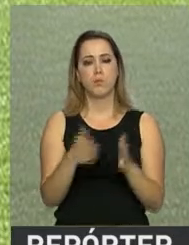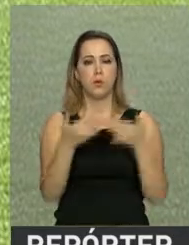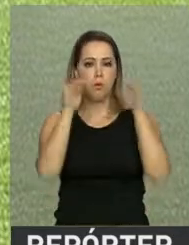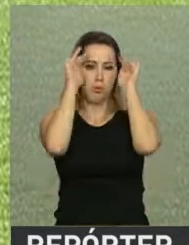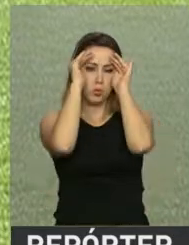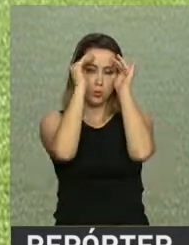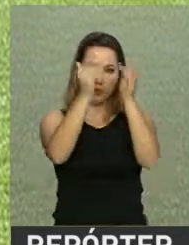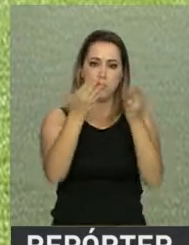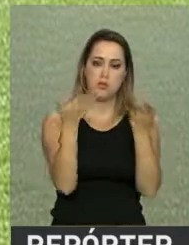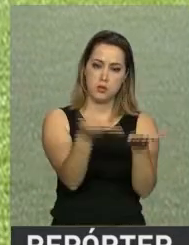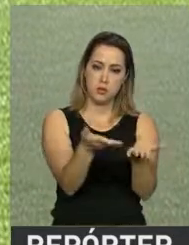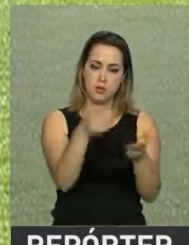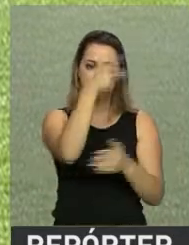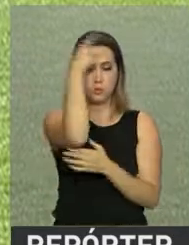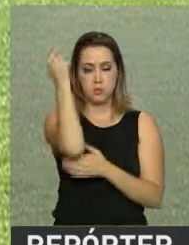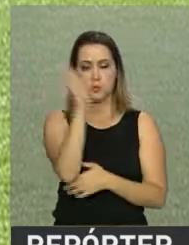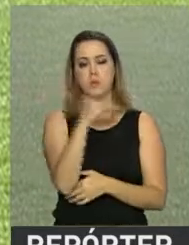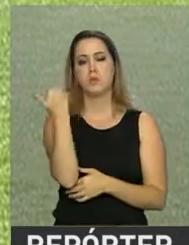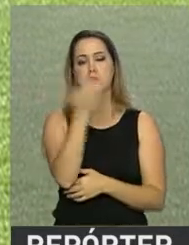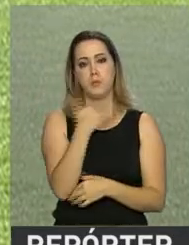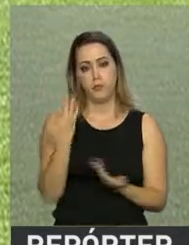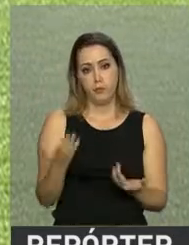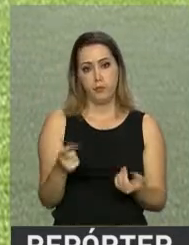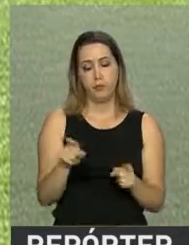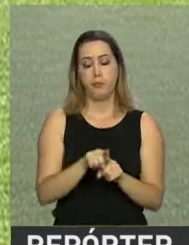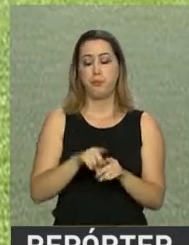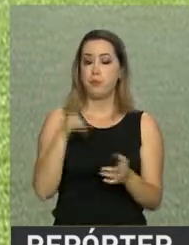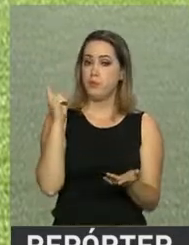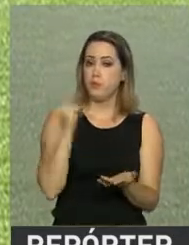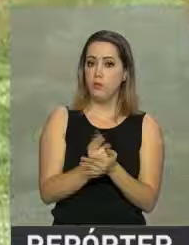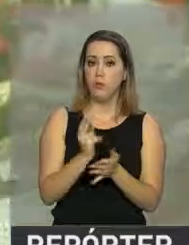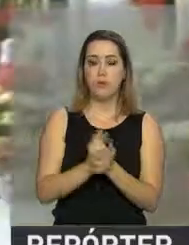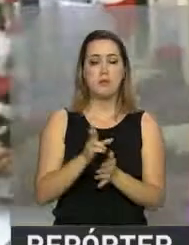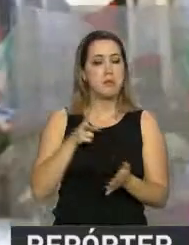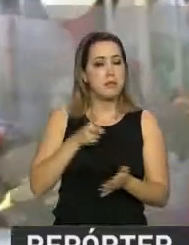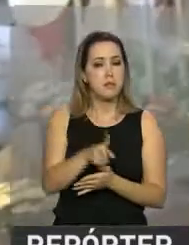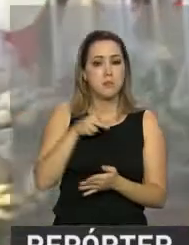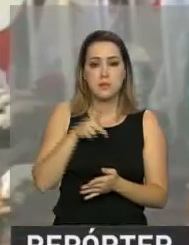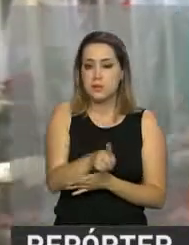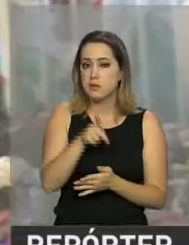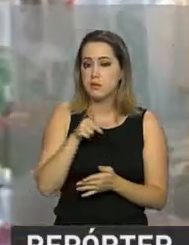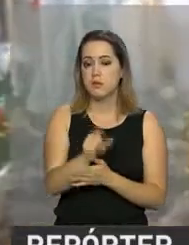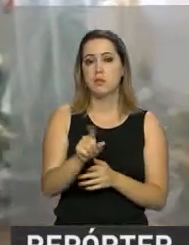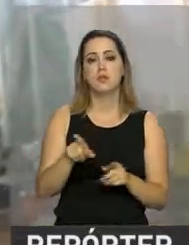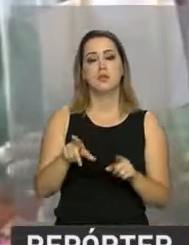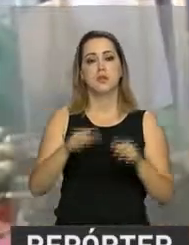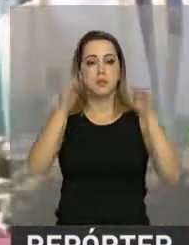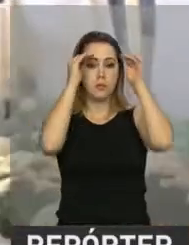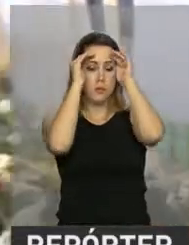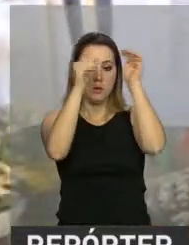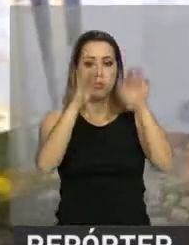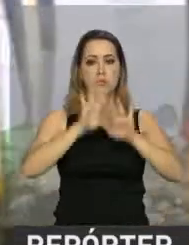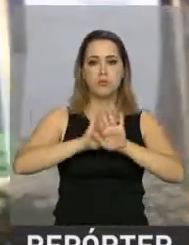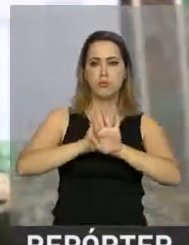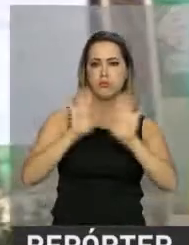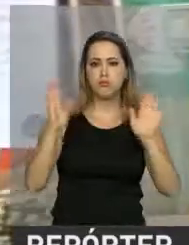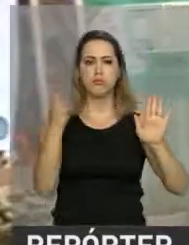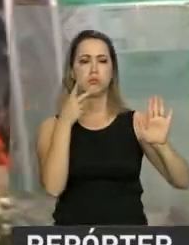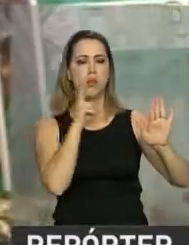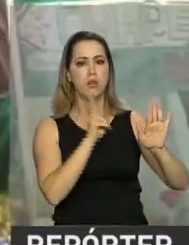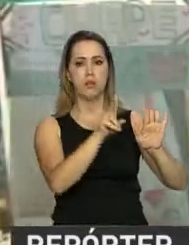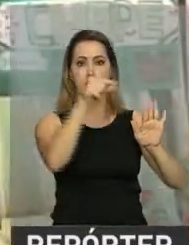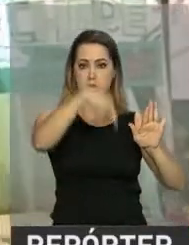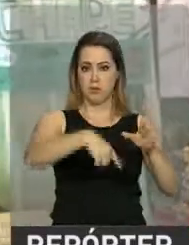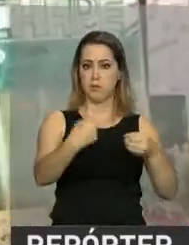homenagem. Aliás, as homenagens não param de ser realizadas desde que esse acidente aconteceu ao redor do mundo e, claro, aqui